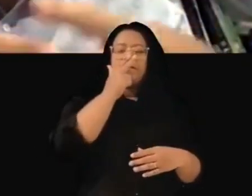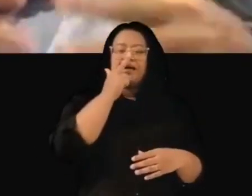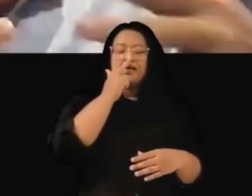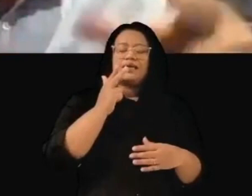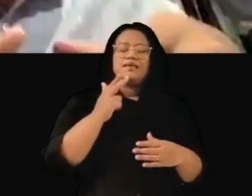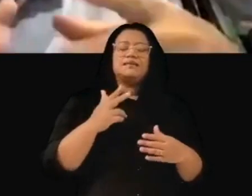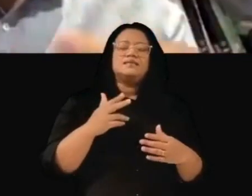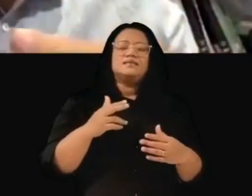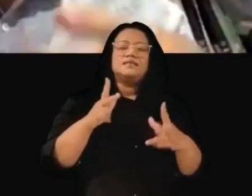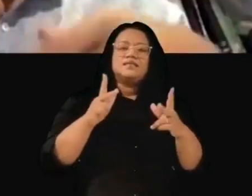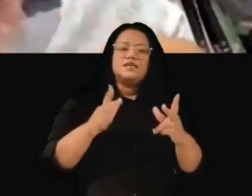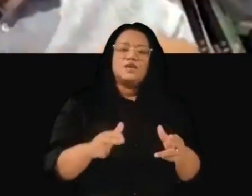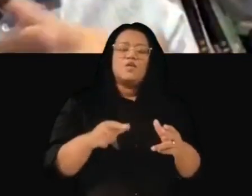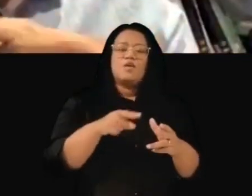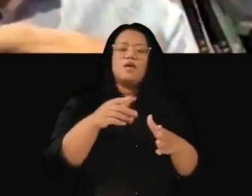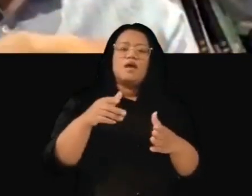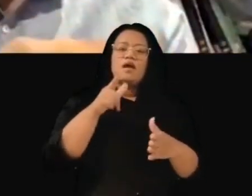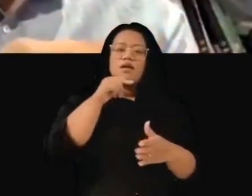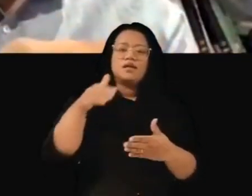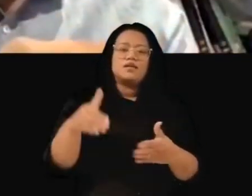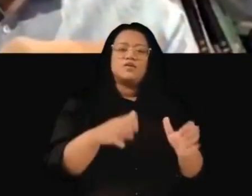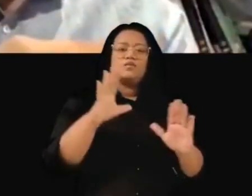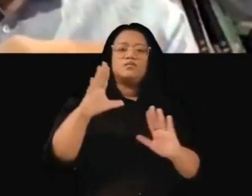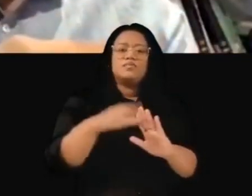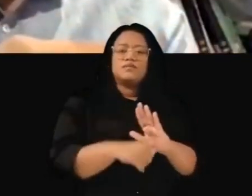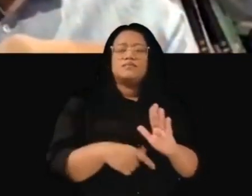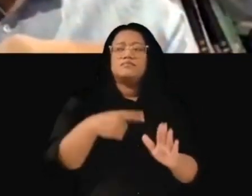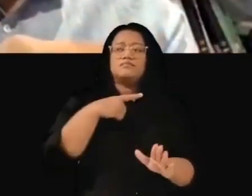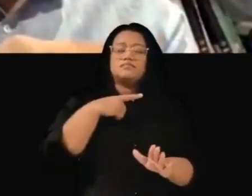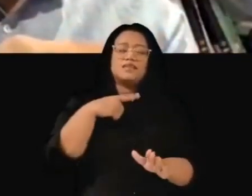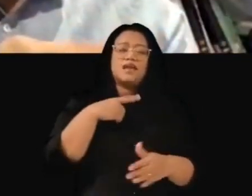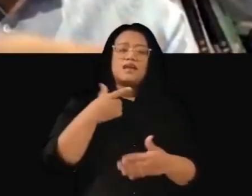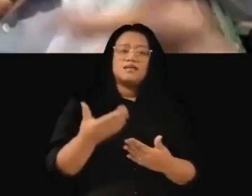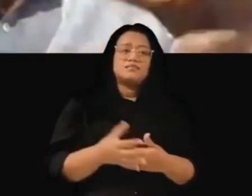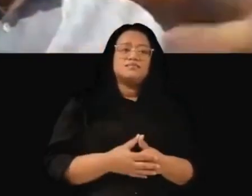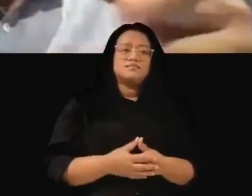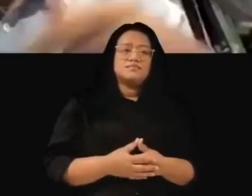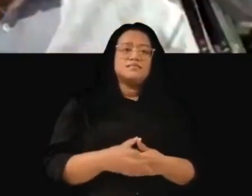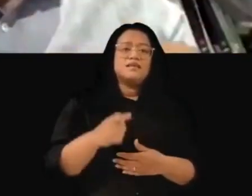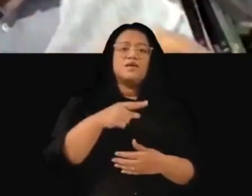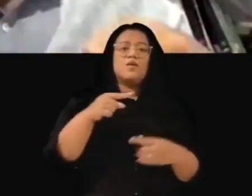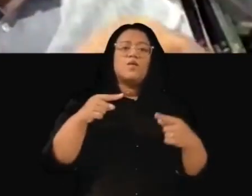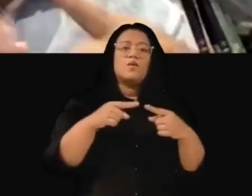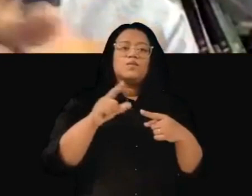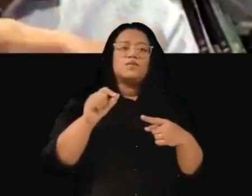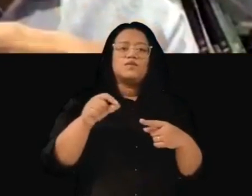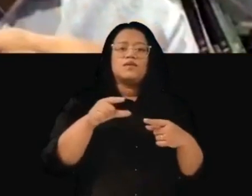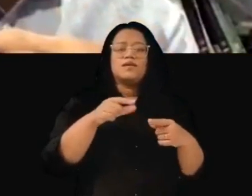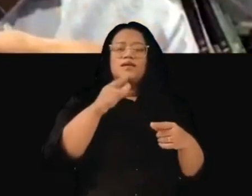de um aspecto fundamental para a sua reprodução da vida, né? Que é justamente a dinâmica do rio que ele